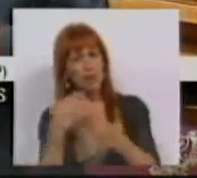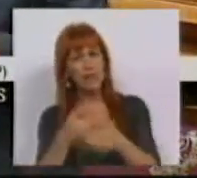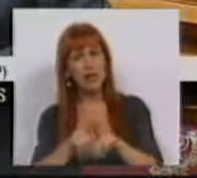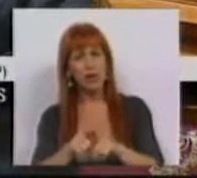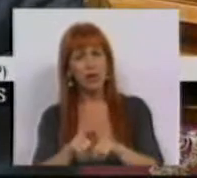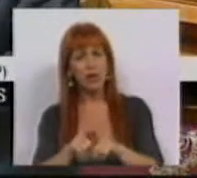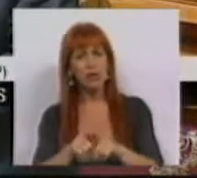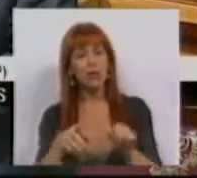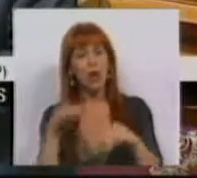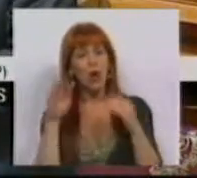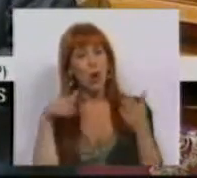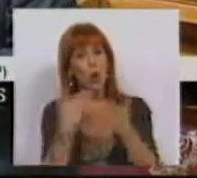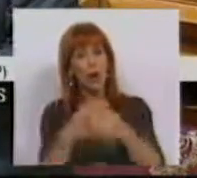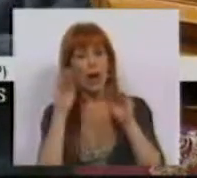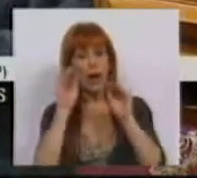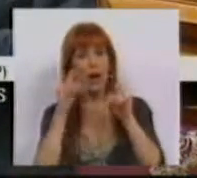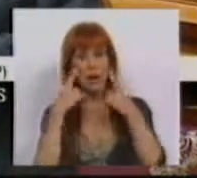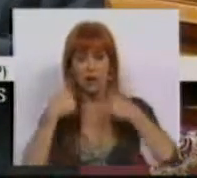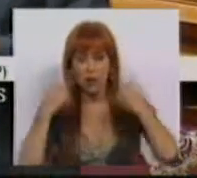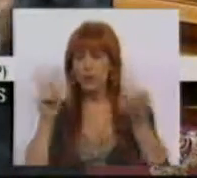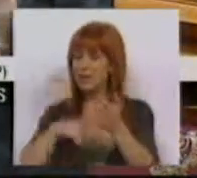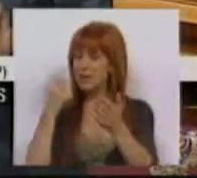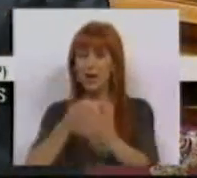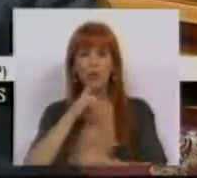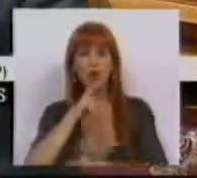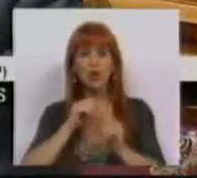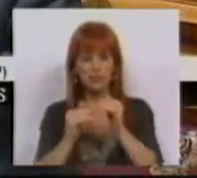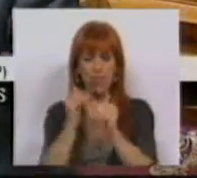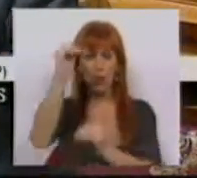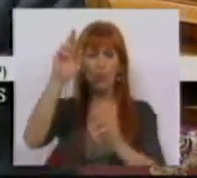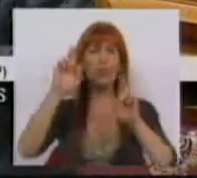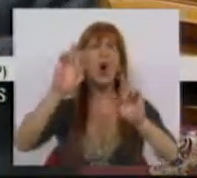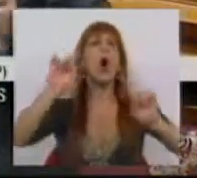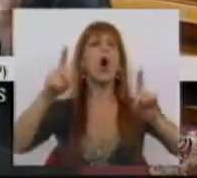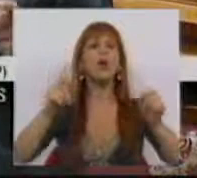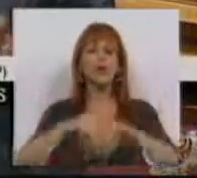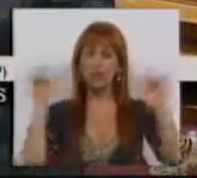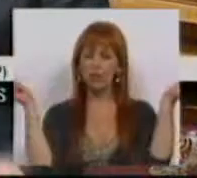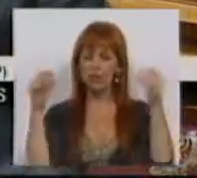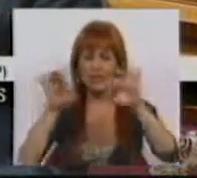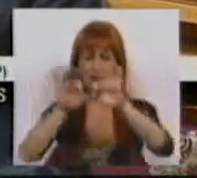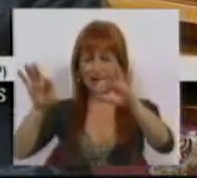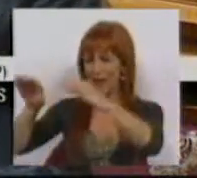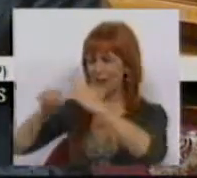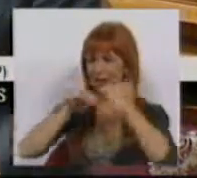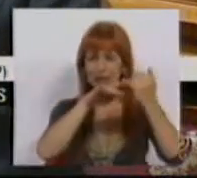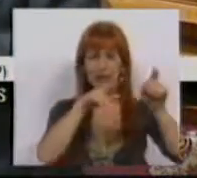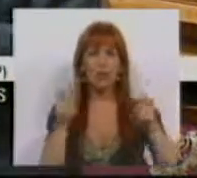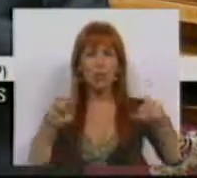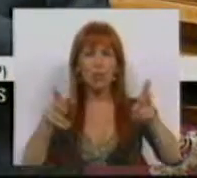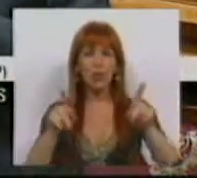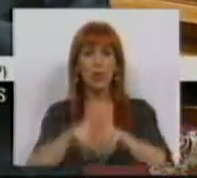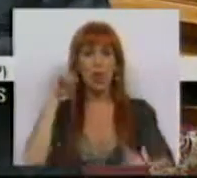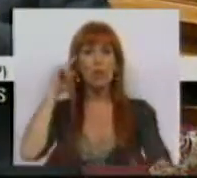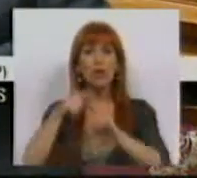oferta pública de educação, sempre em resposta ao superior desígnio da promoção da igualdade de oportunidades. O